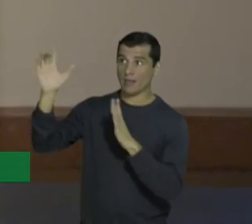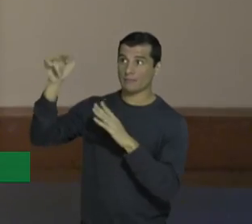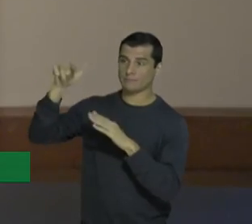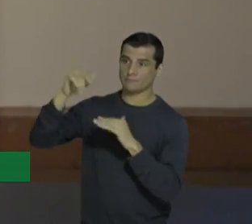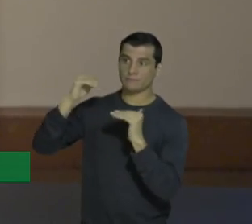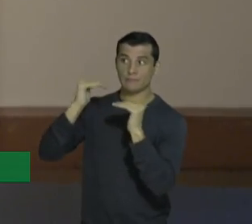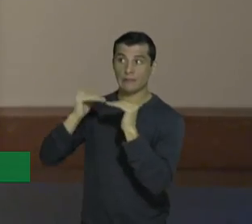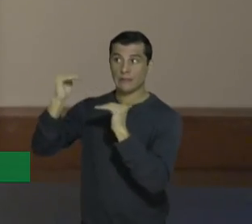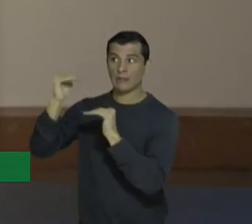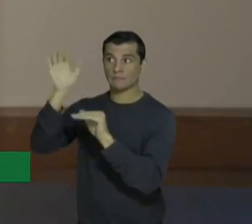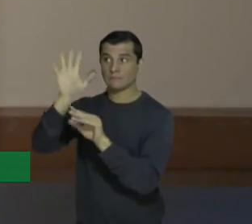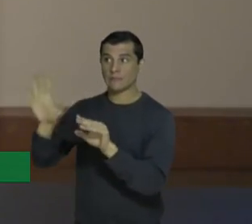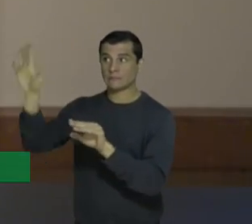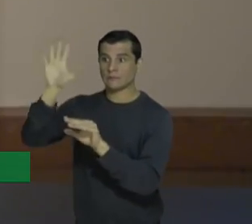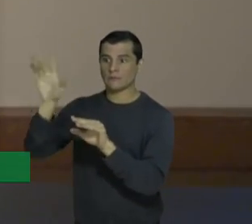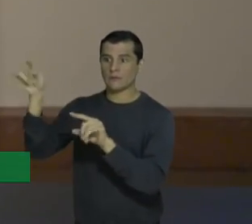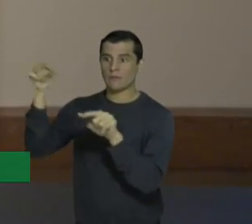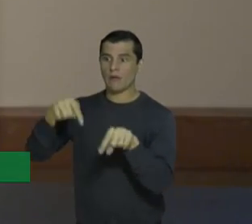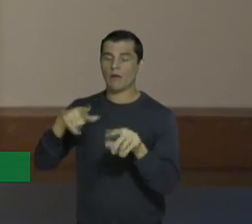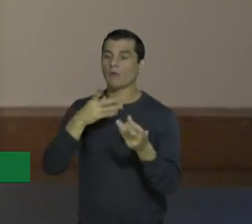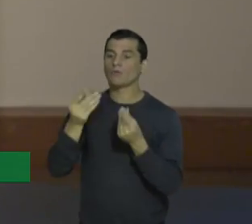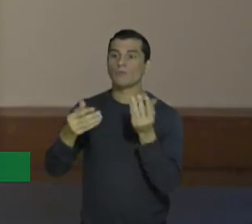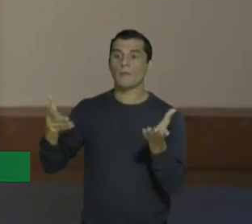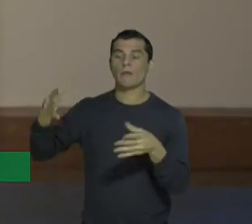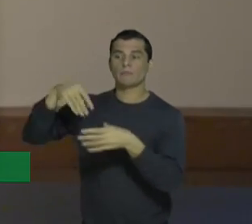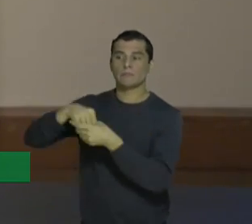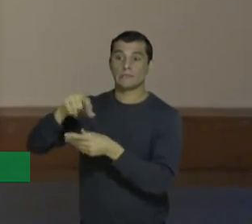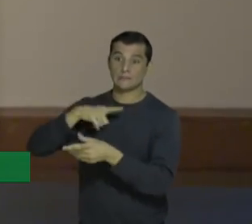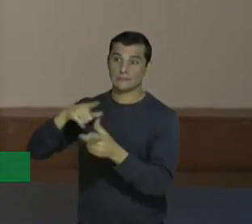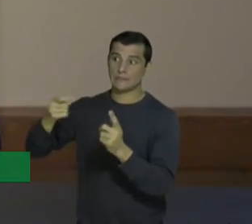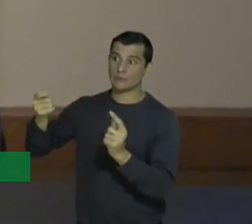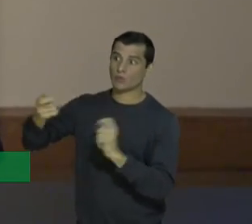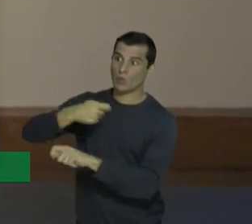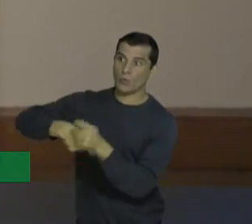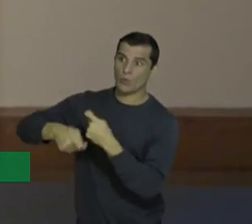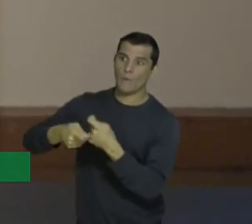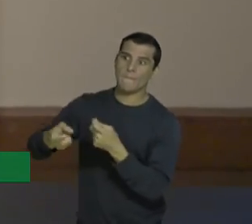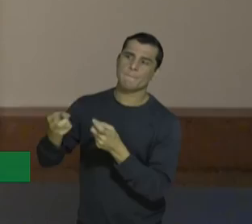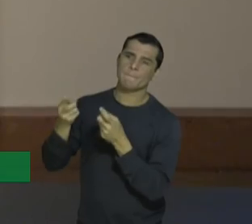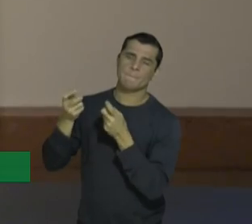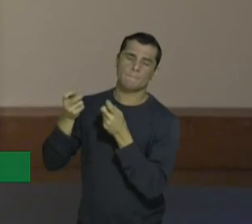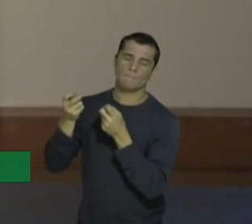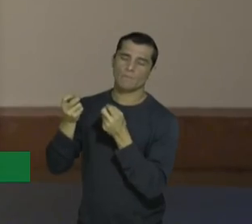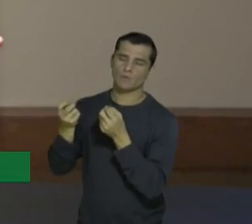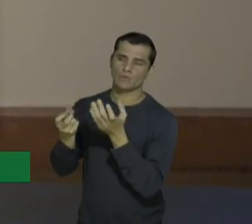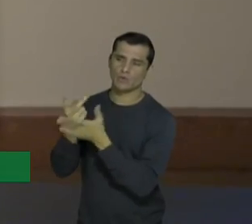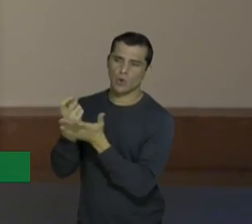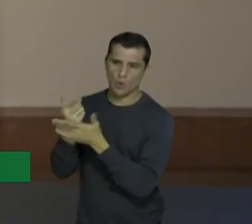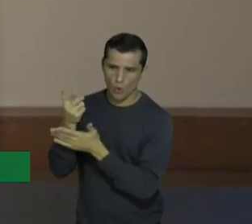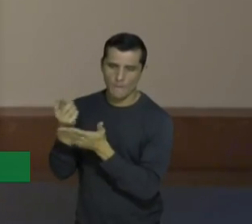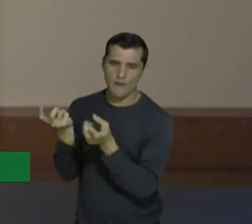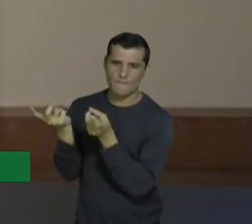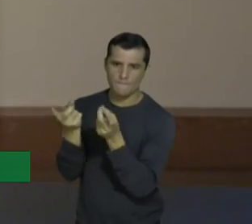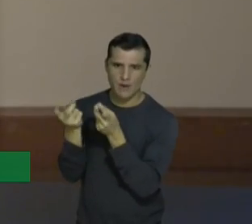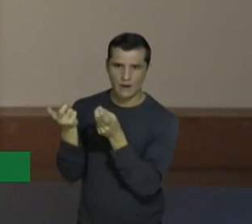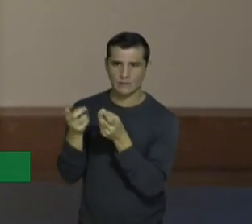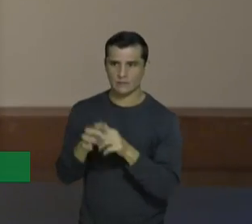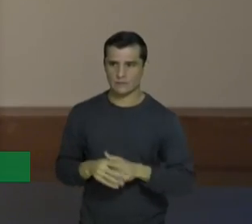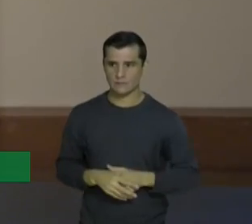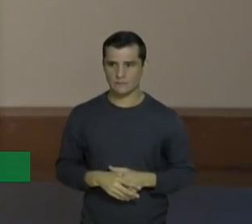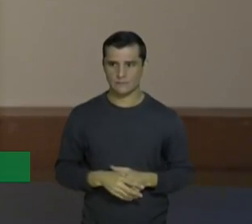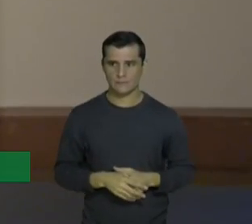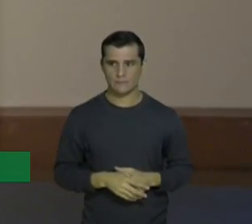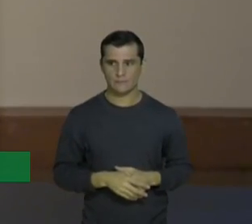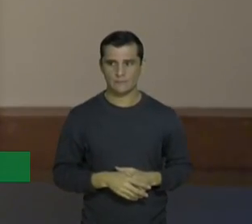supranacional incluindo o comércio e isso é bastante relevante para o assunto de hoje e para parar um pouco de ser